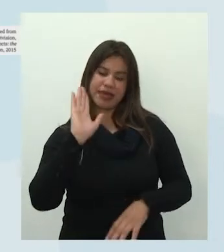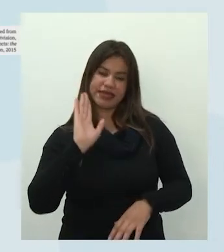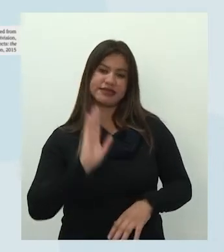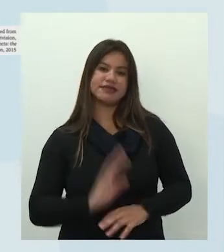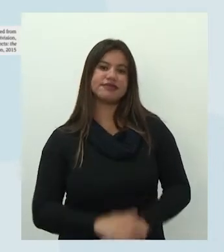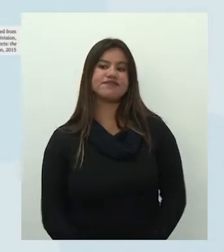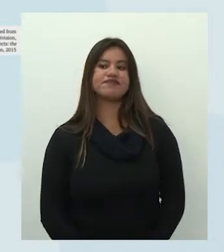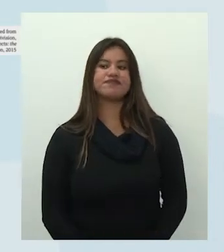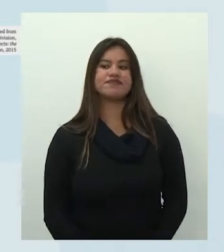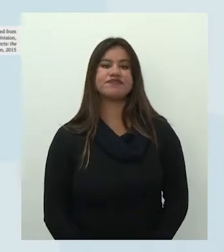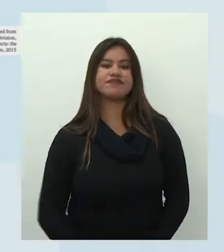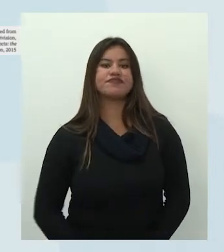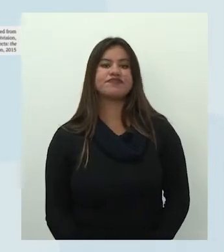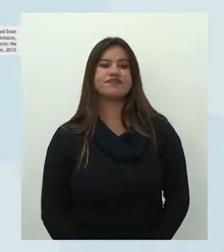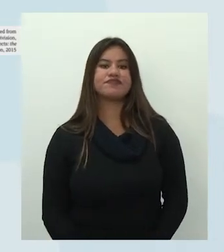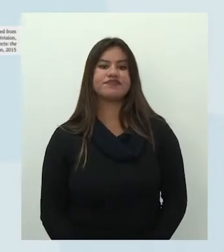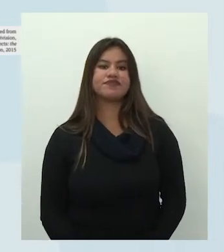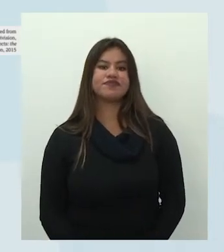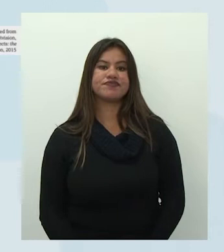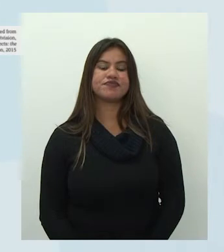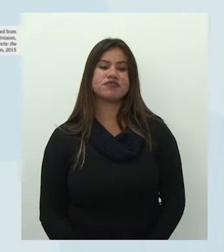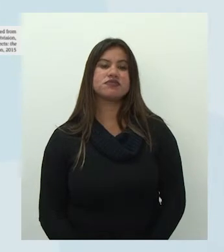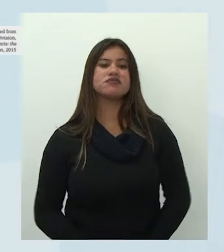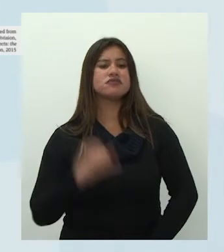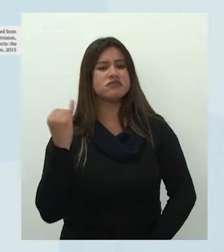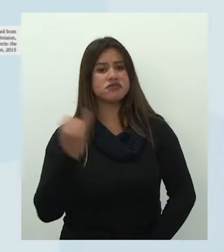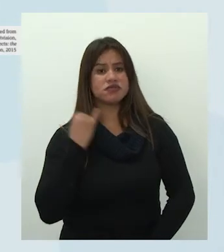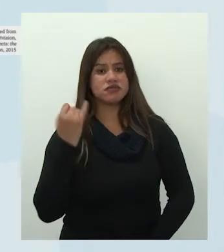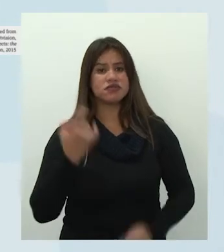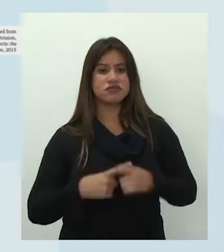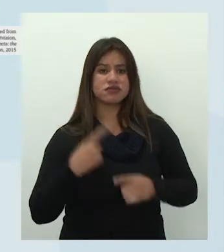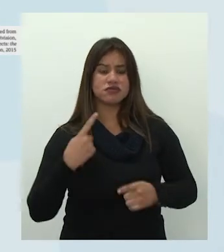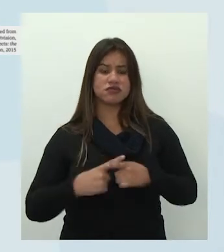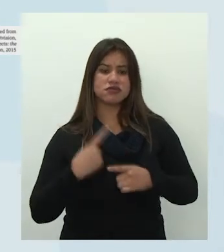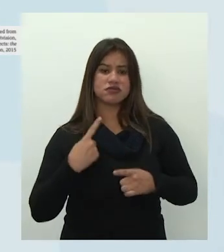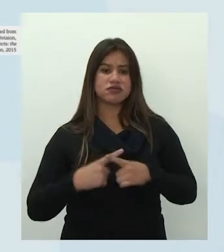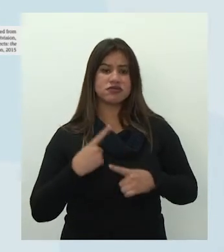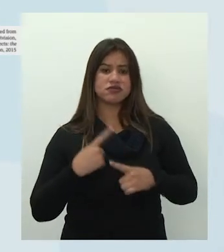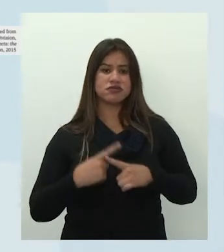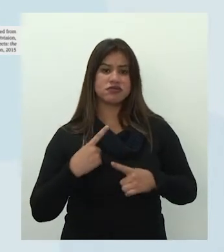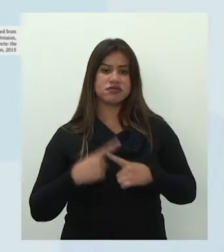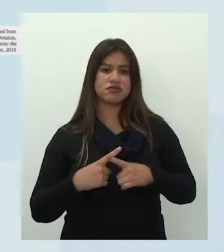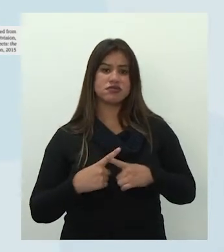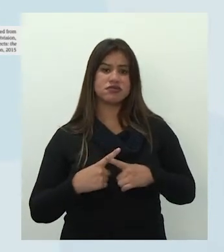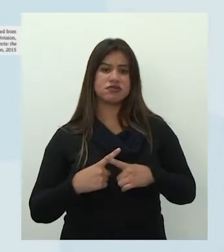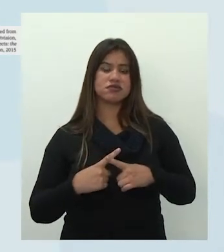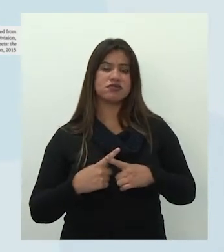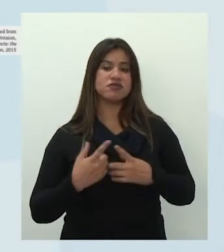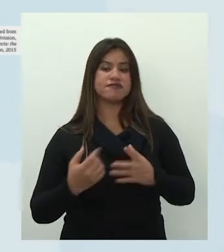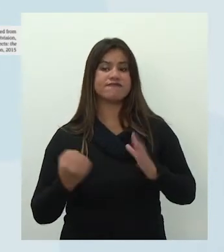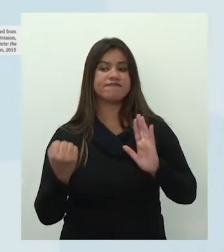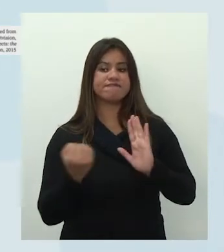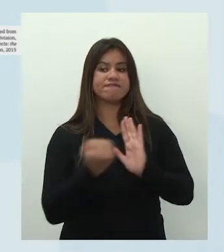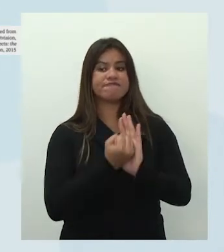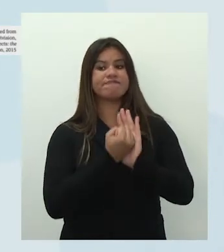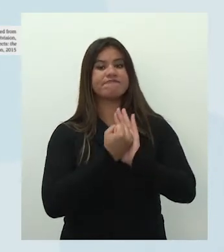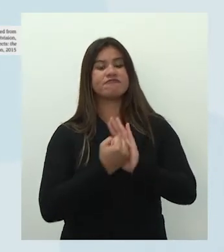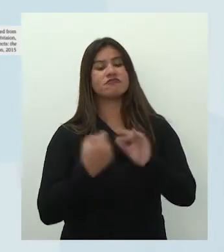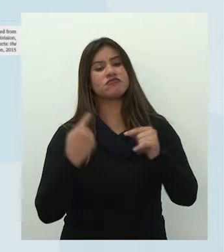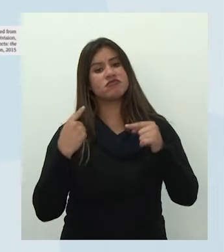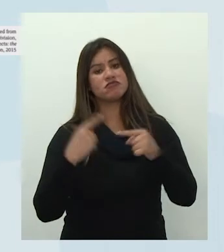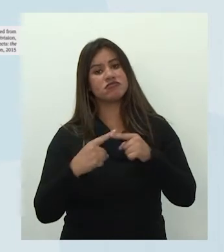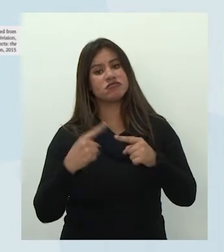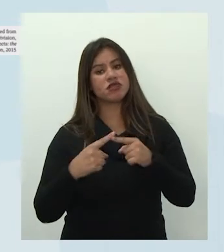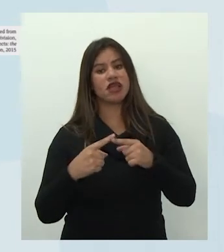Tá? Por que que é importante esse marco? Esse marco é apenas para